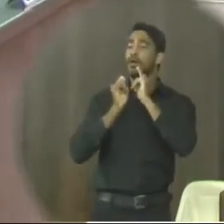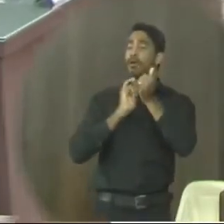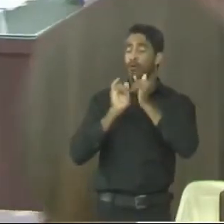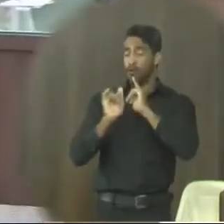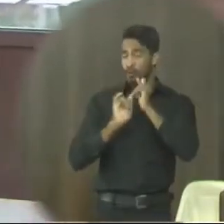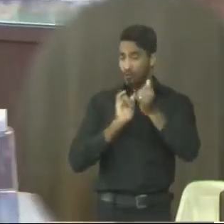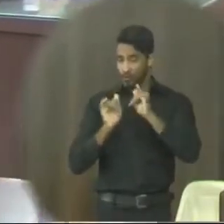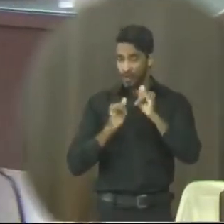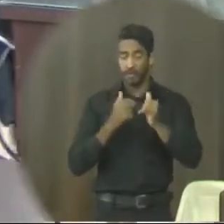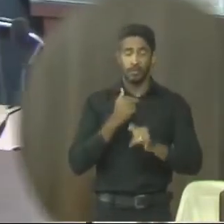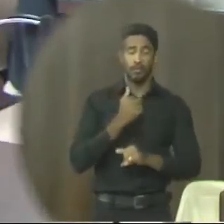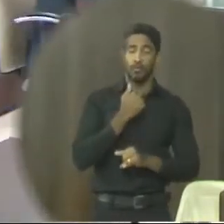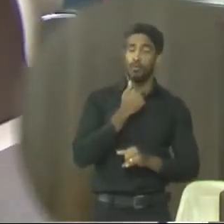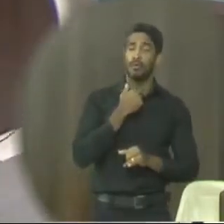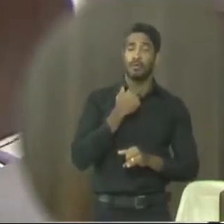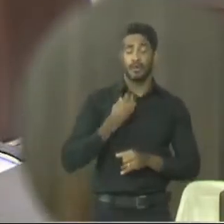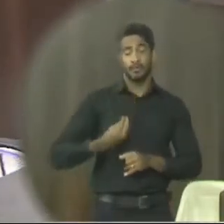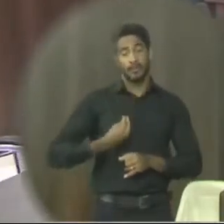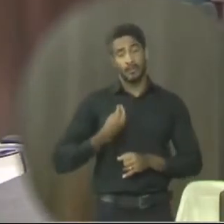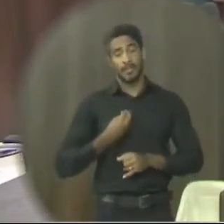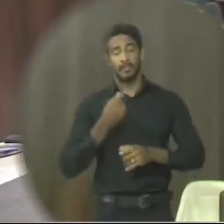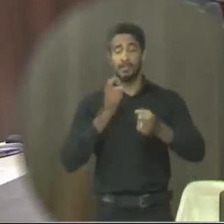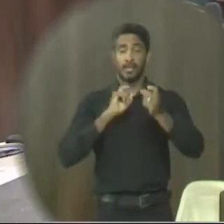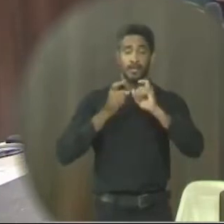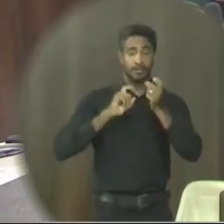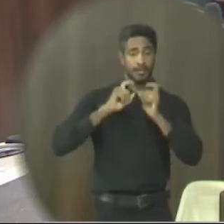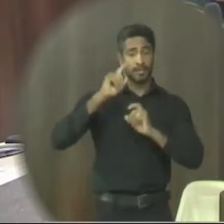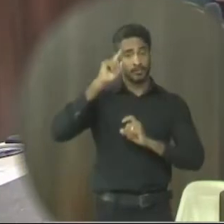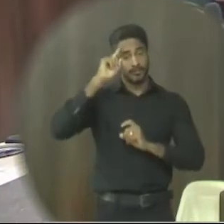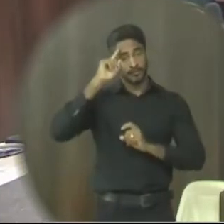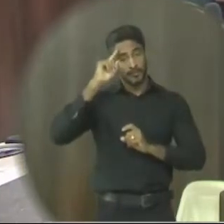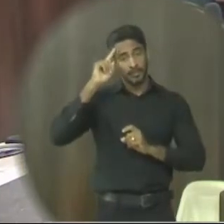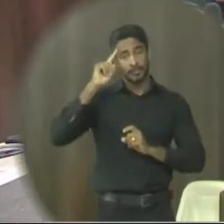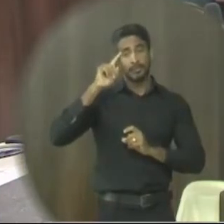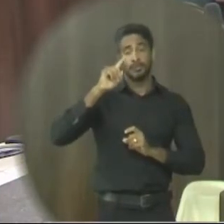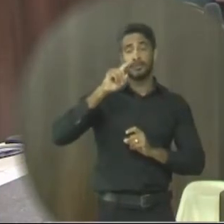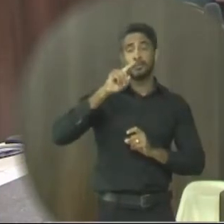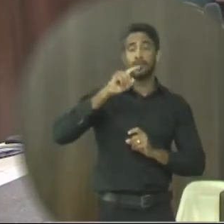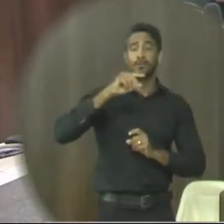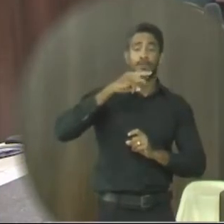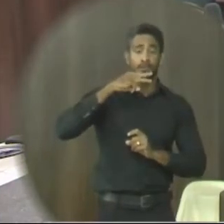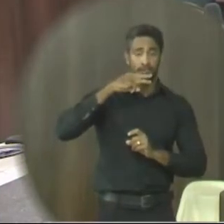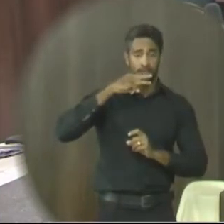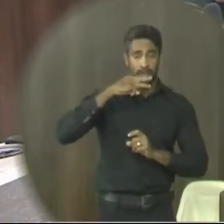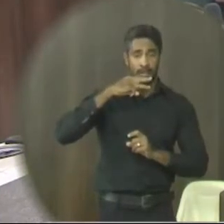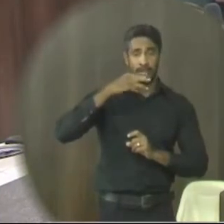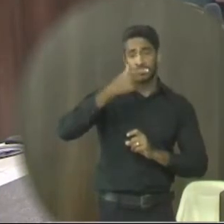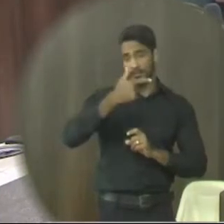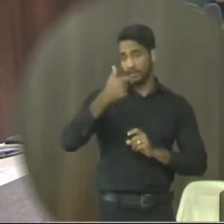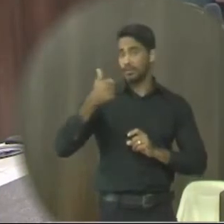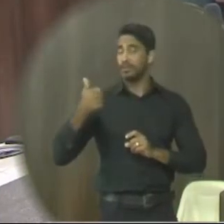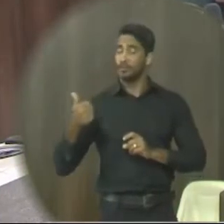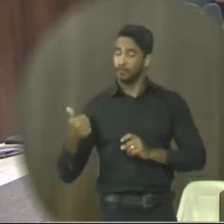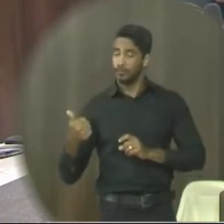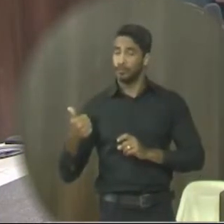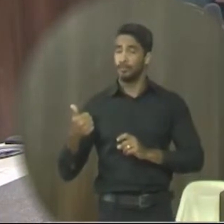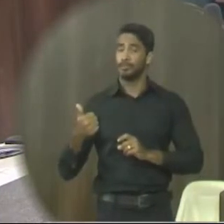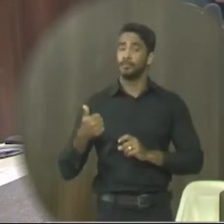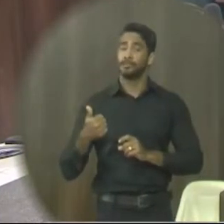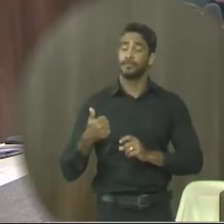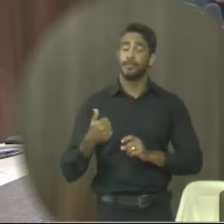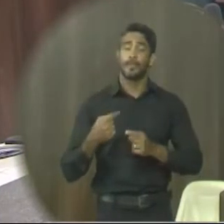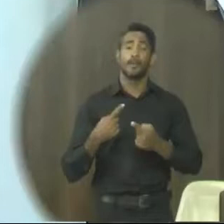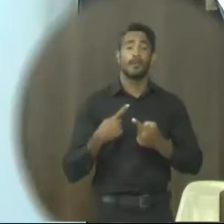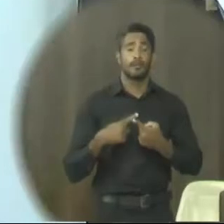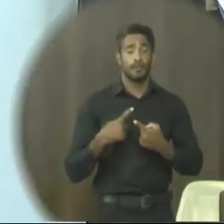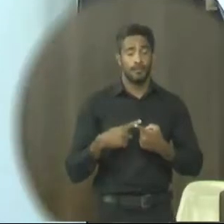Excelência que não poderão estar presentes na reunião ordinária que será realizada nesta data, dia 21 de